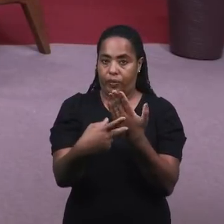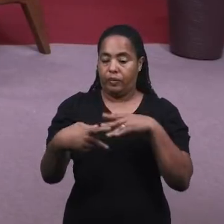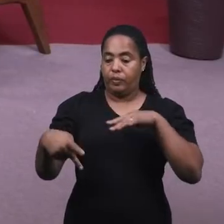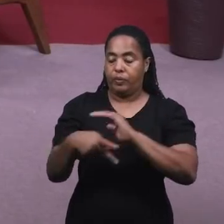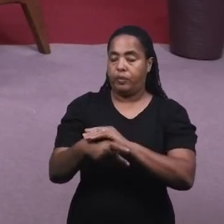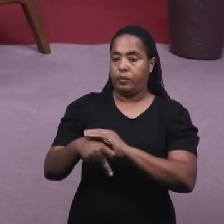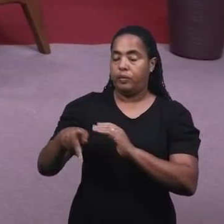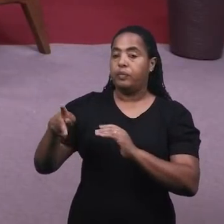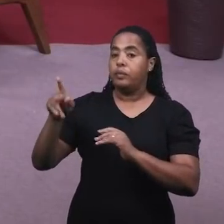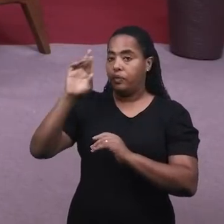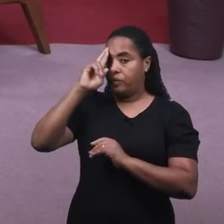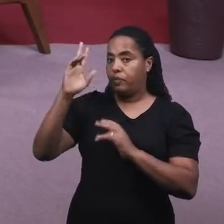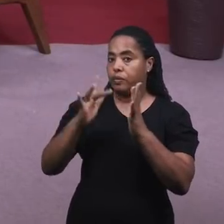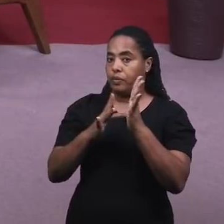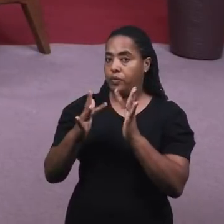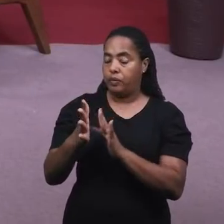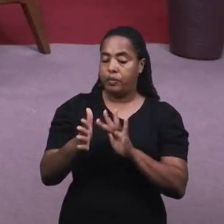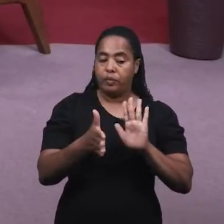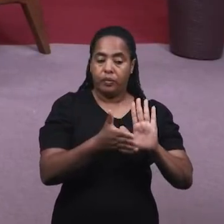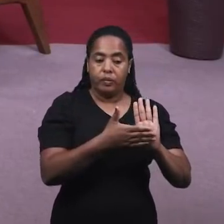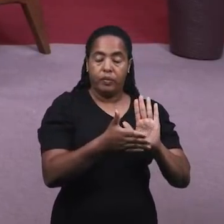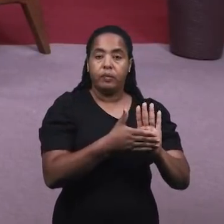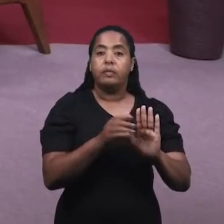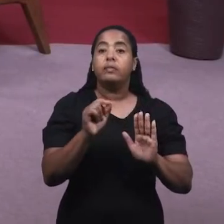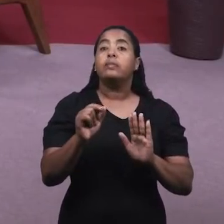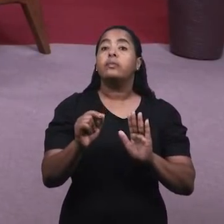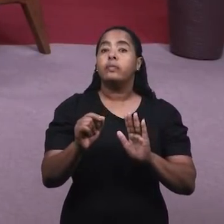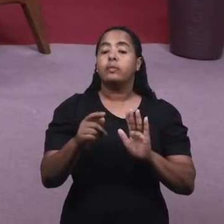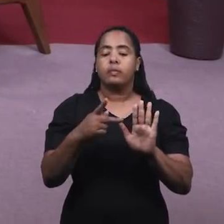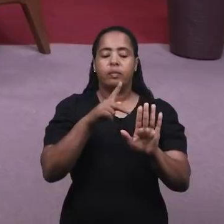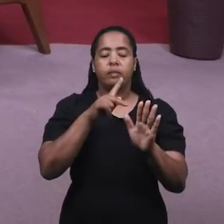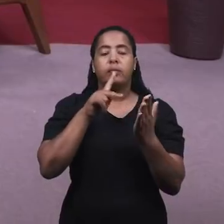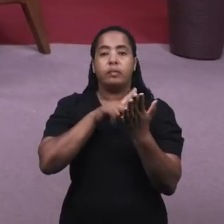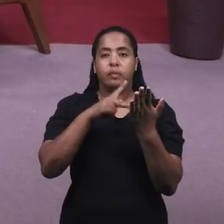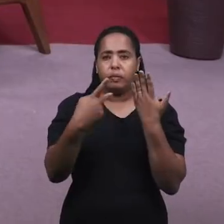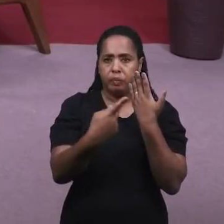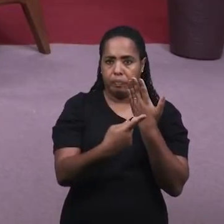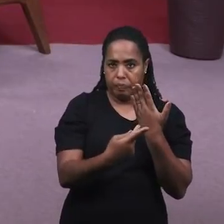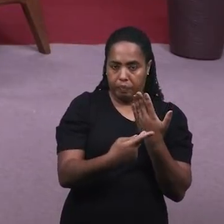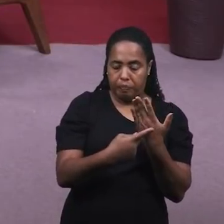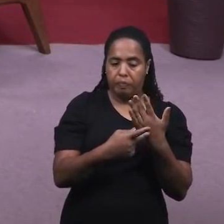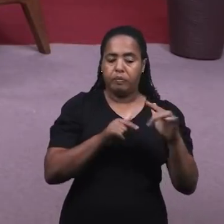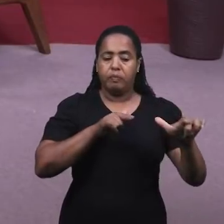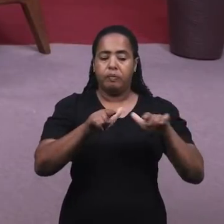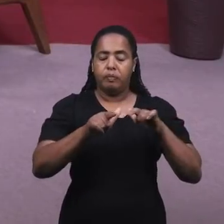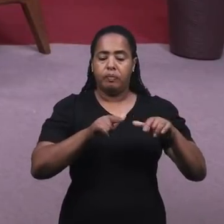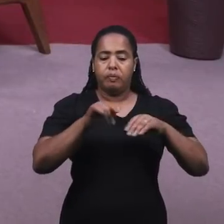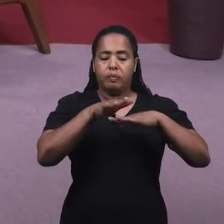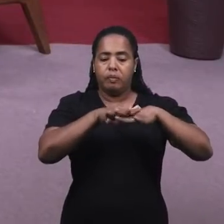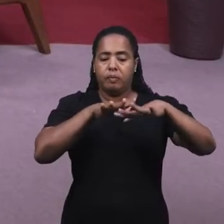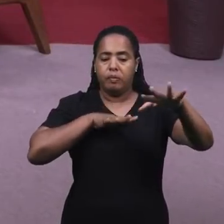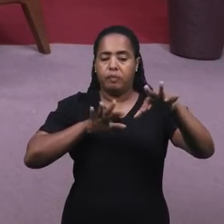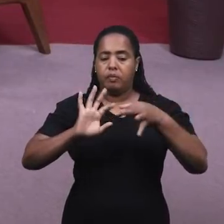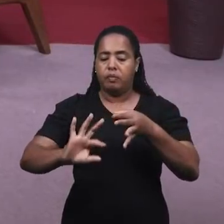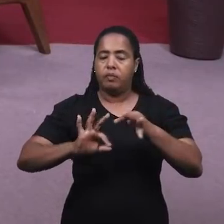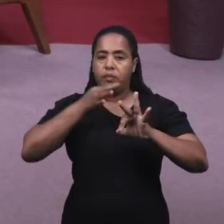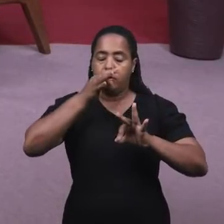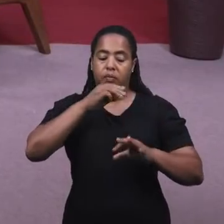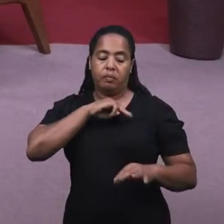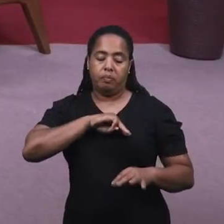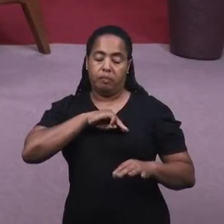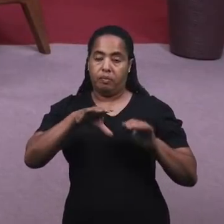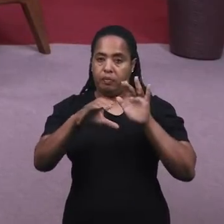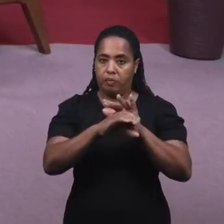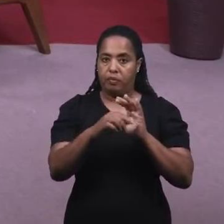ele propôs, que é a parábola dos trabalhadores na vinha, que está em Mateus capítulo 20. Capítulo 20, verso